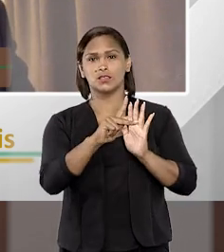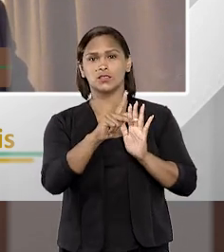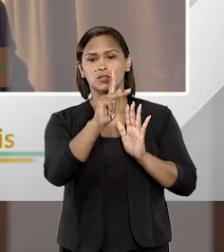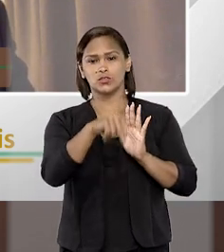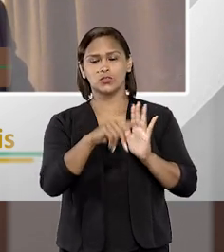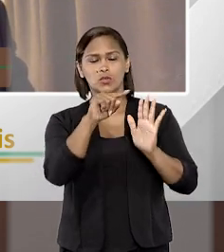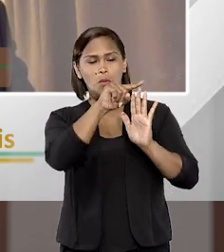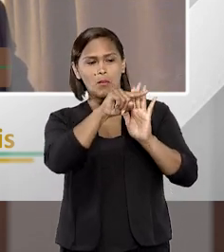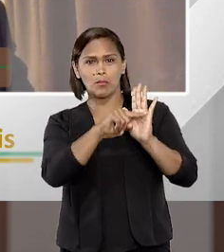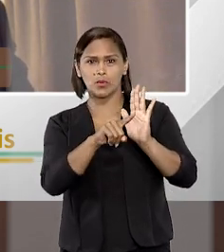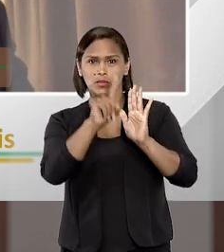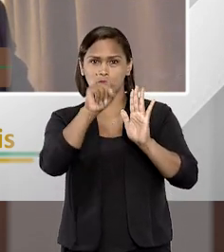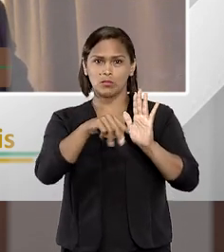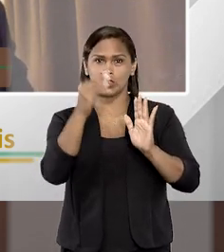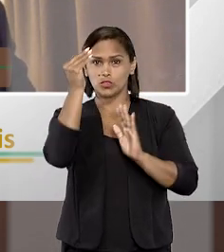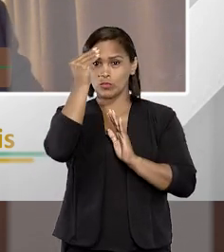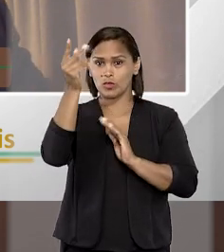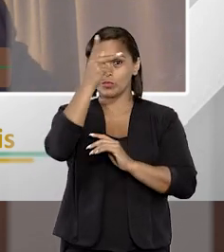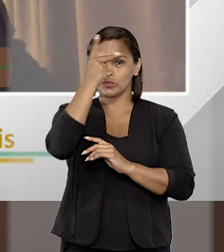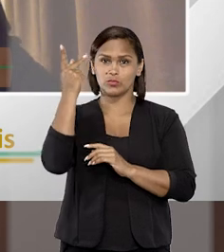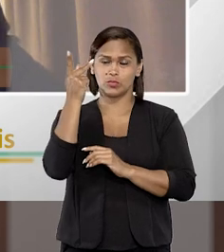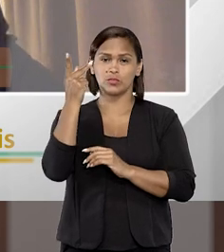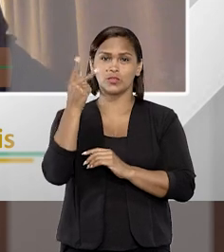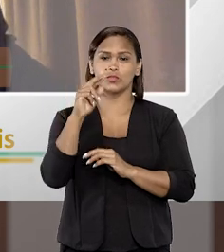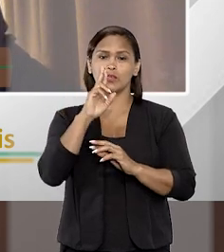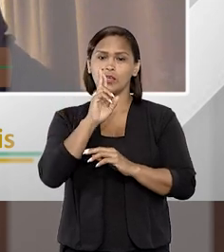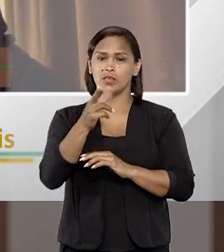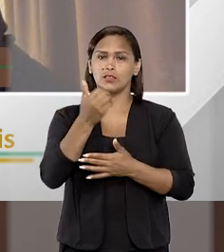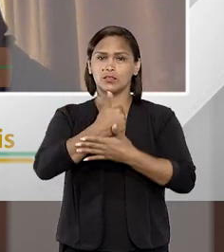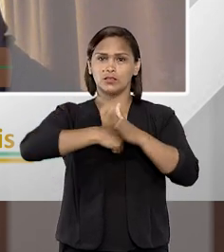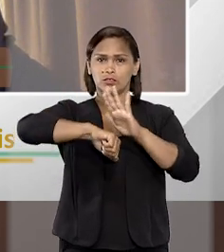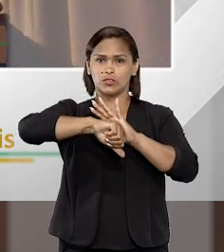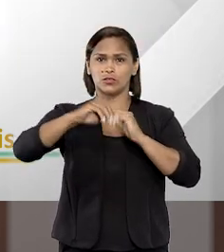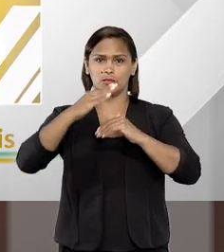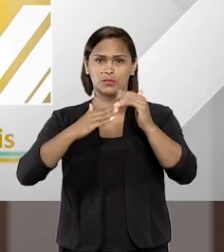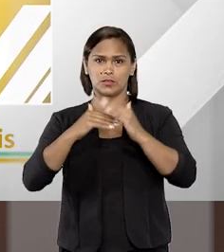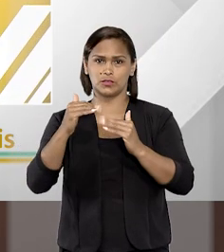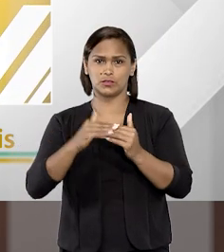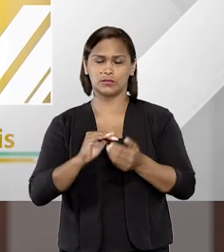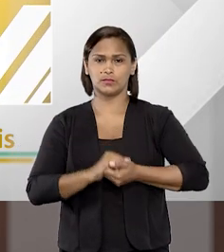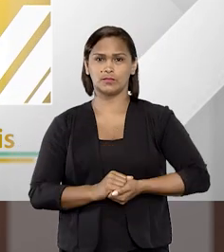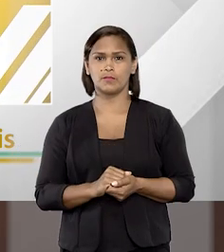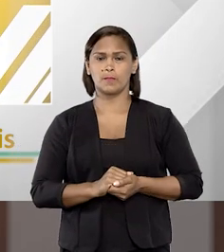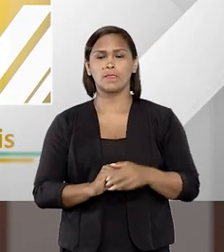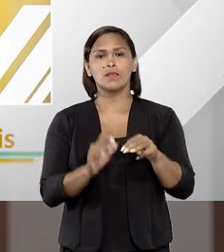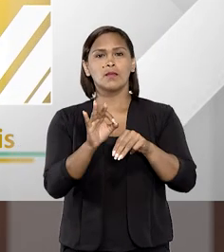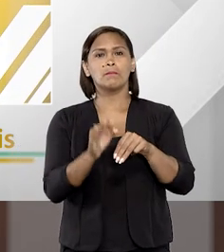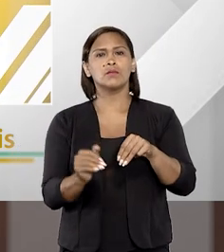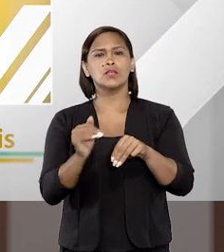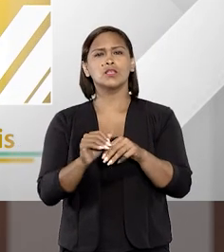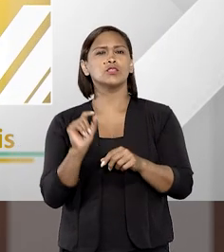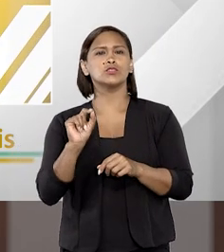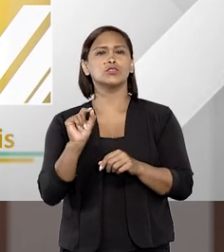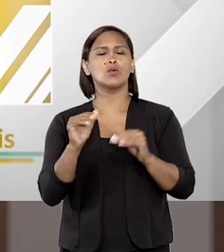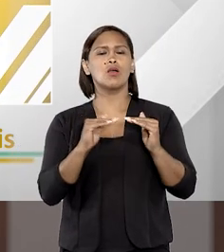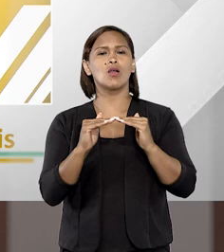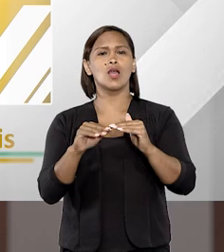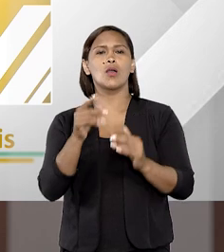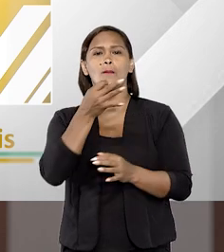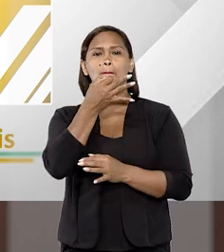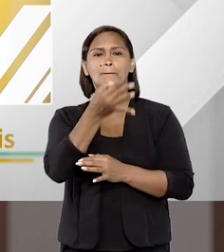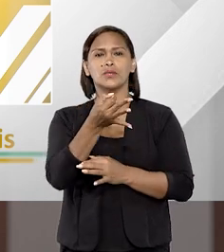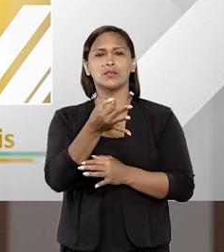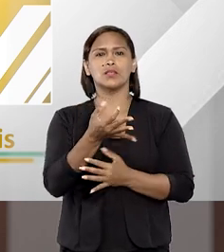sua pontamento sobre a probabilidade de alguém a respeito de um crime início 7 e qual posicionamento